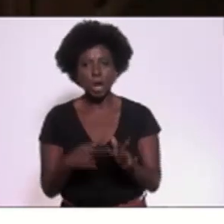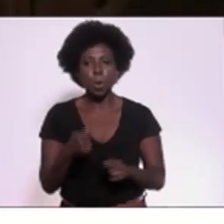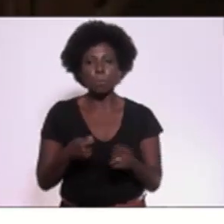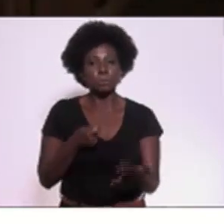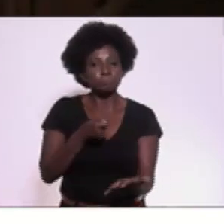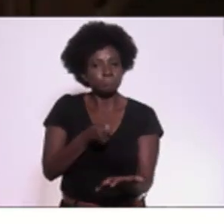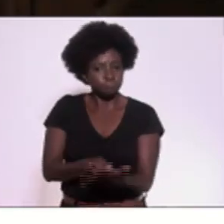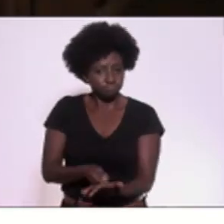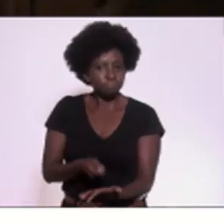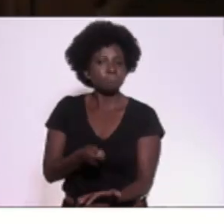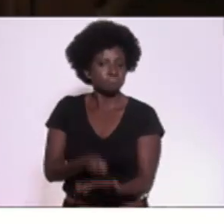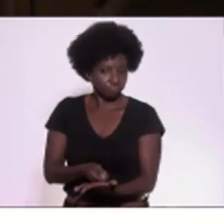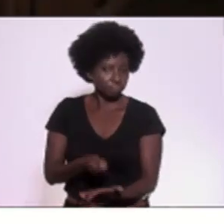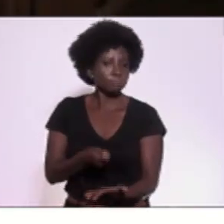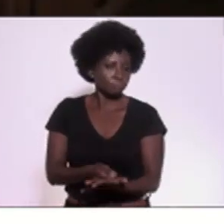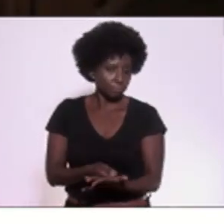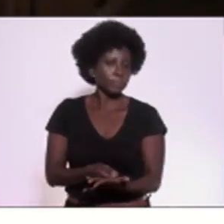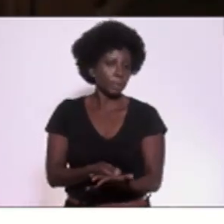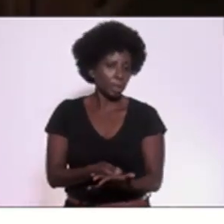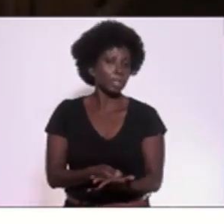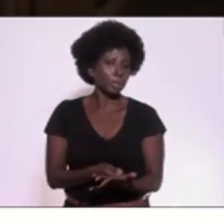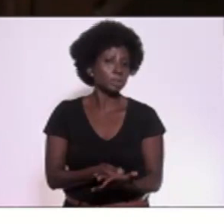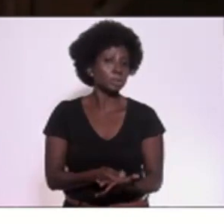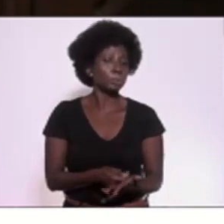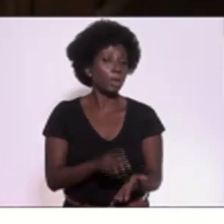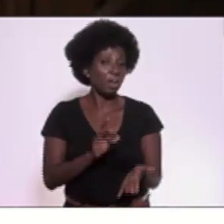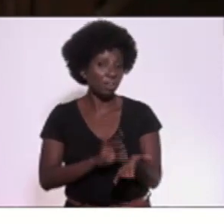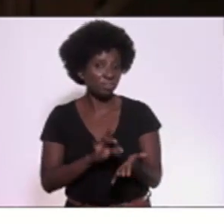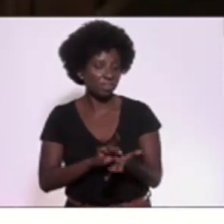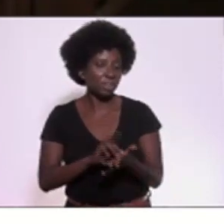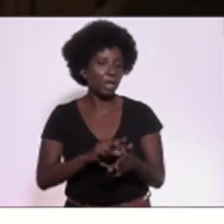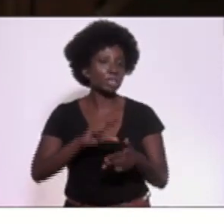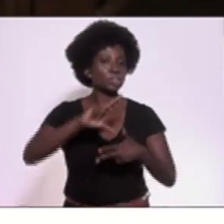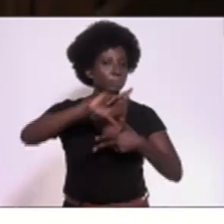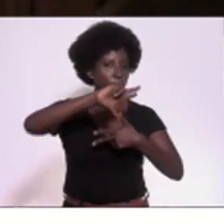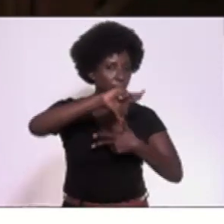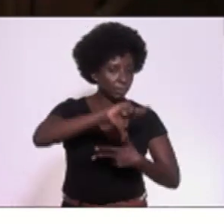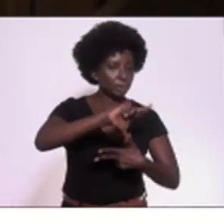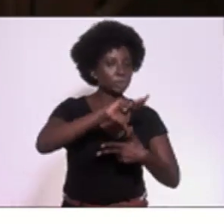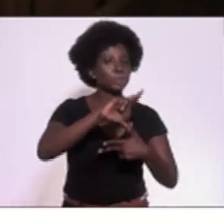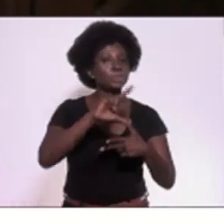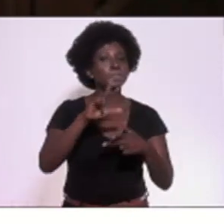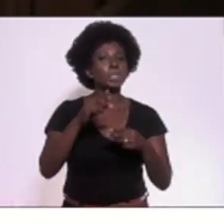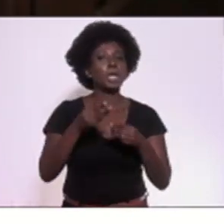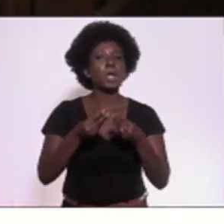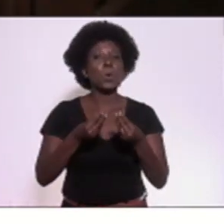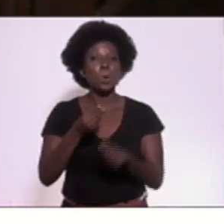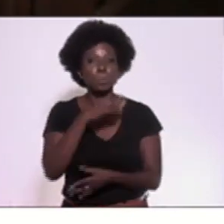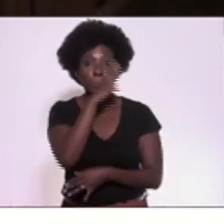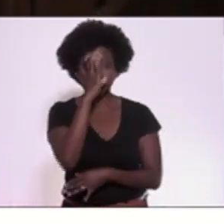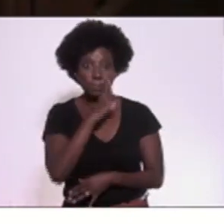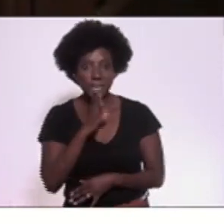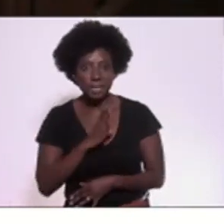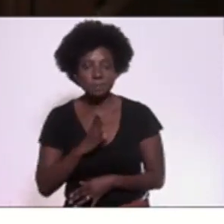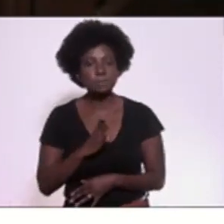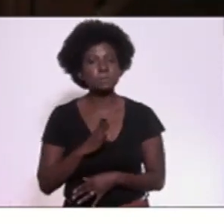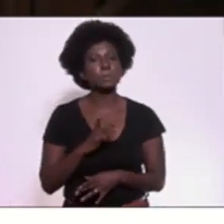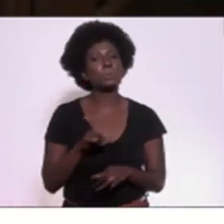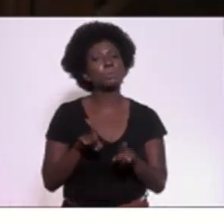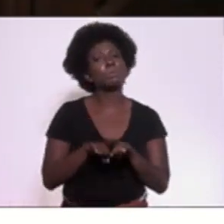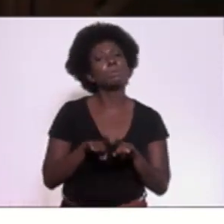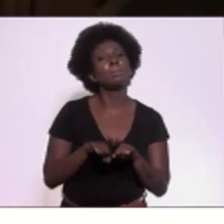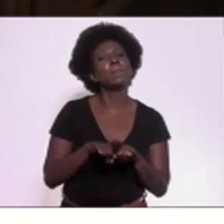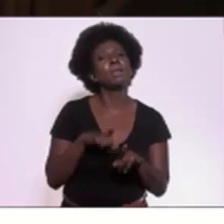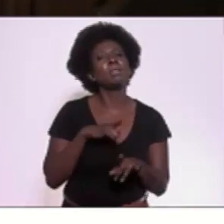autoritarismo tem se colocado como uma realidade na América Latina e o quanto que o Brasil tem se equivocado,